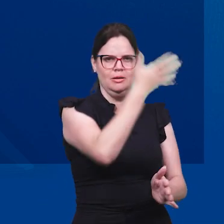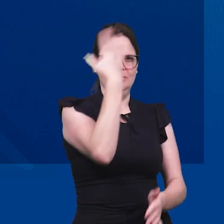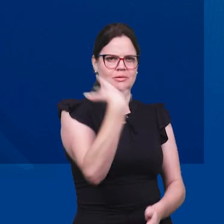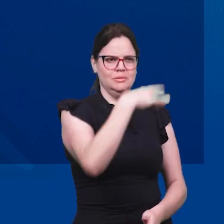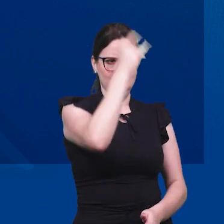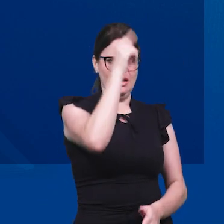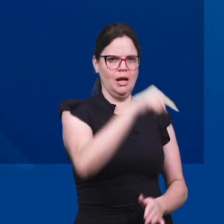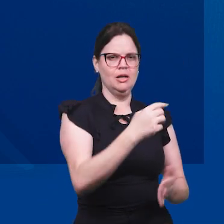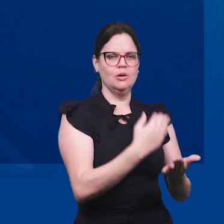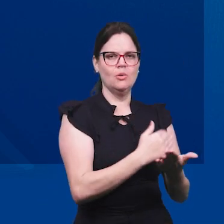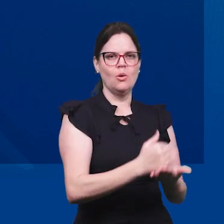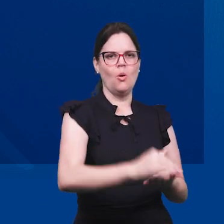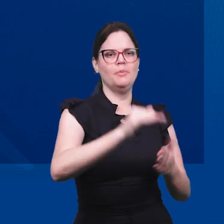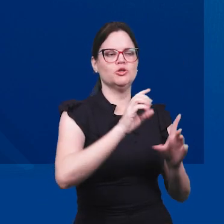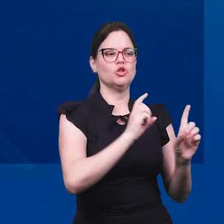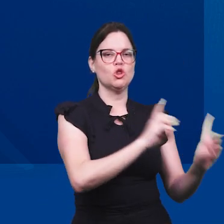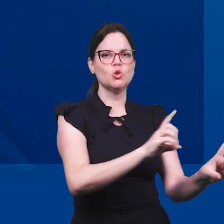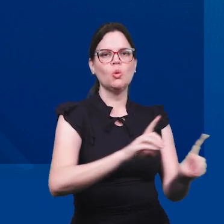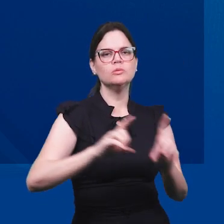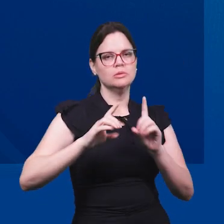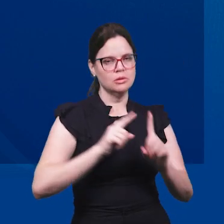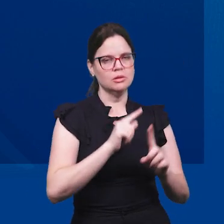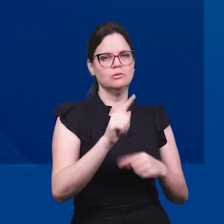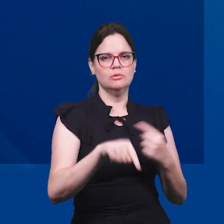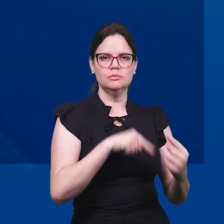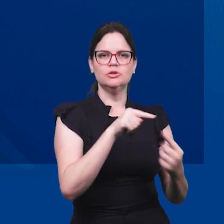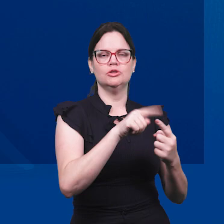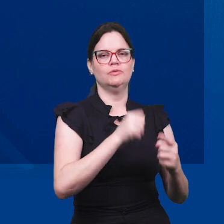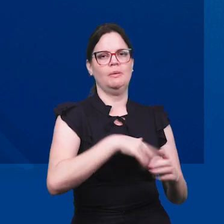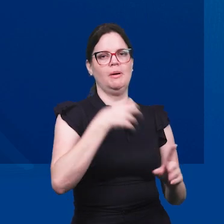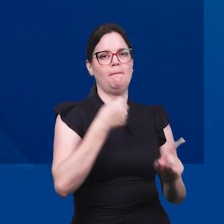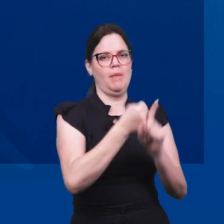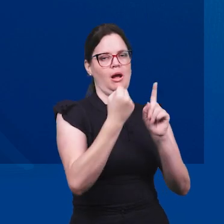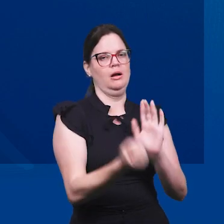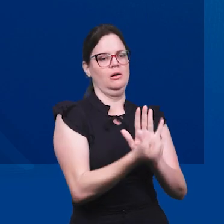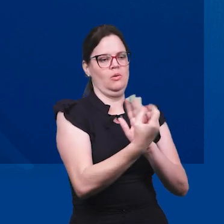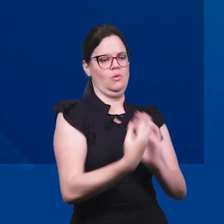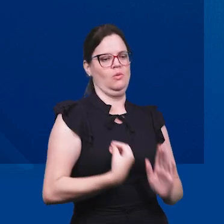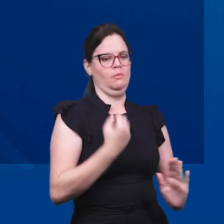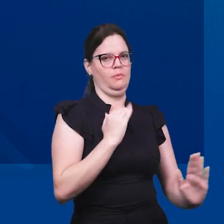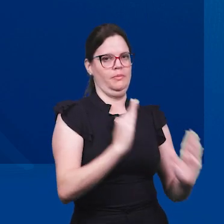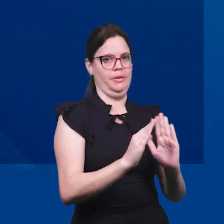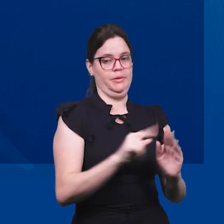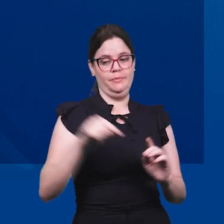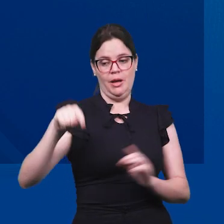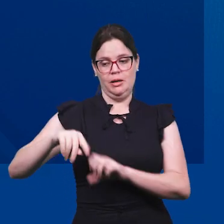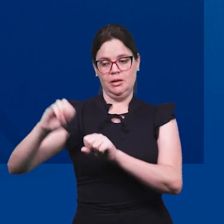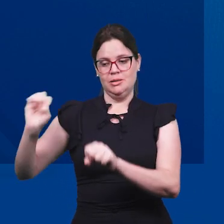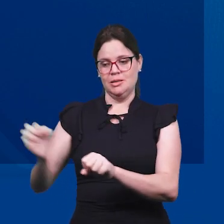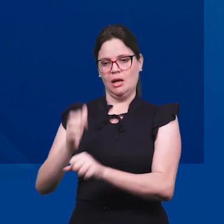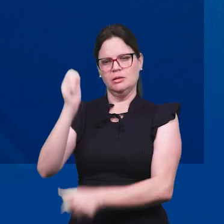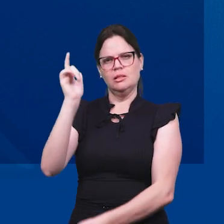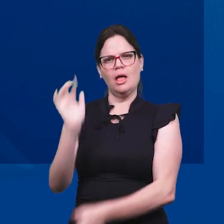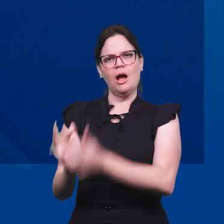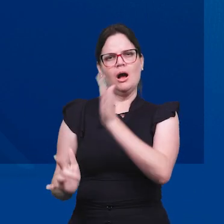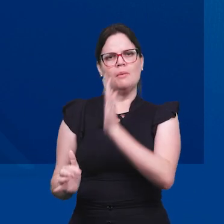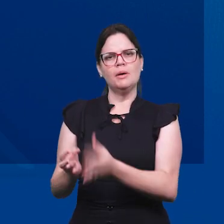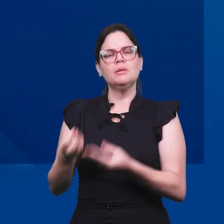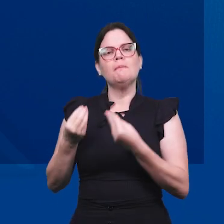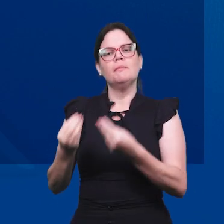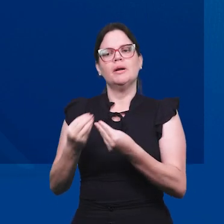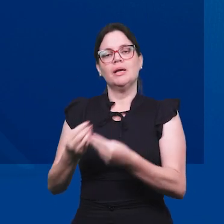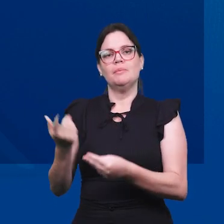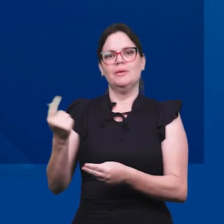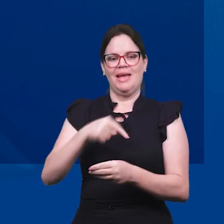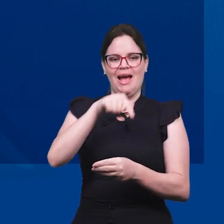Espírito Santo marcou o estabelecimento da doutrina através da palavra. Já em Sardes, o derramamento do Espírito Santo marcou